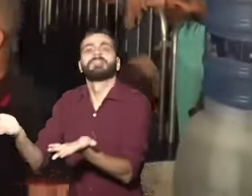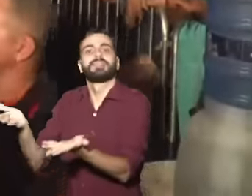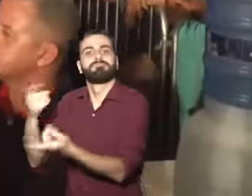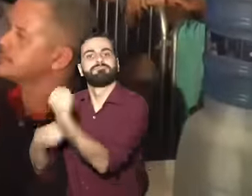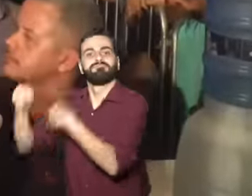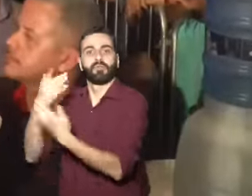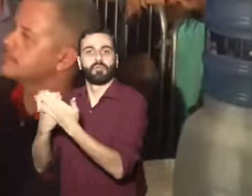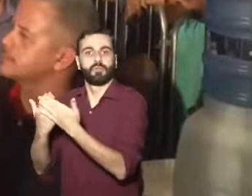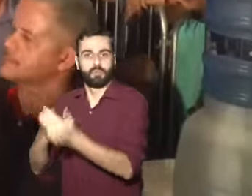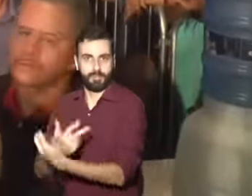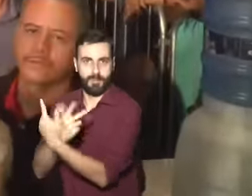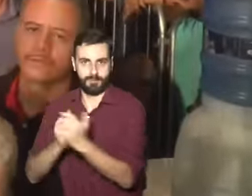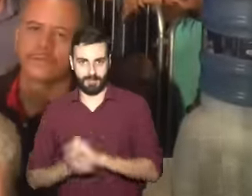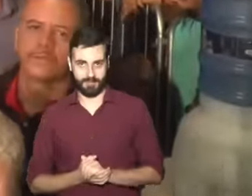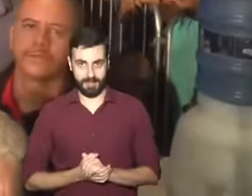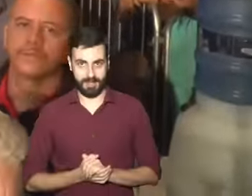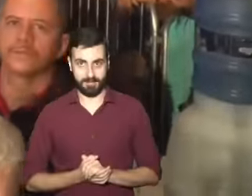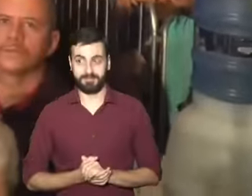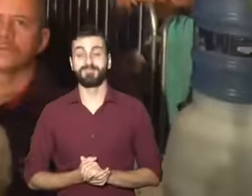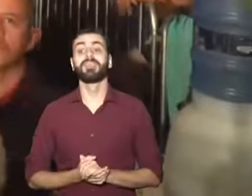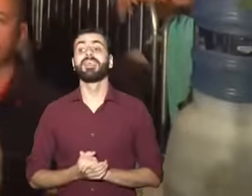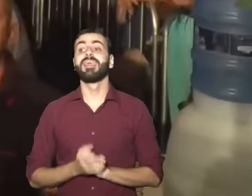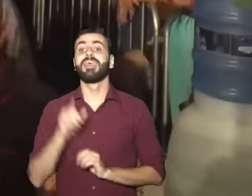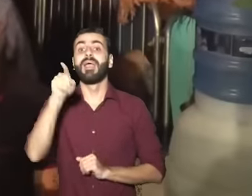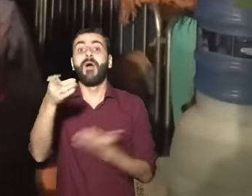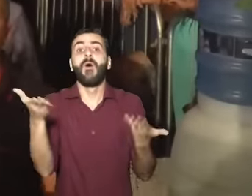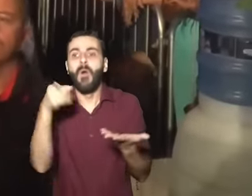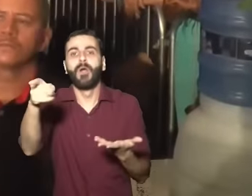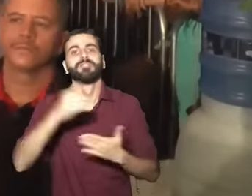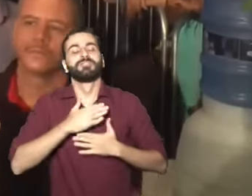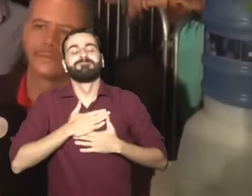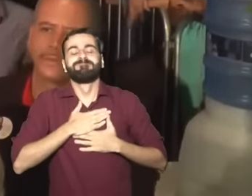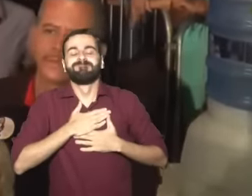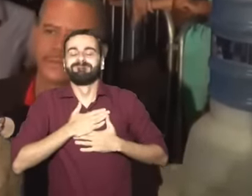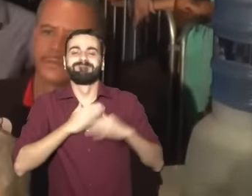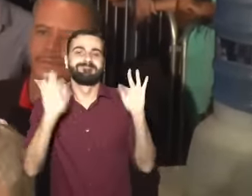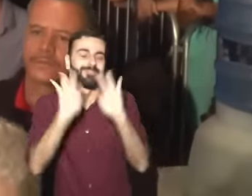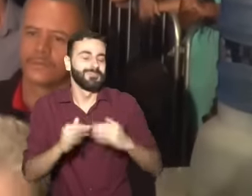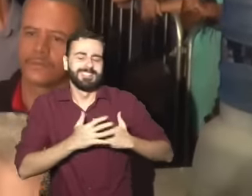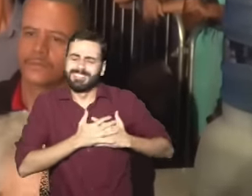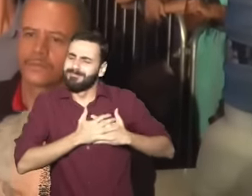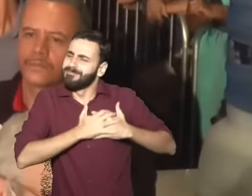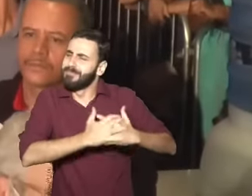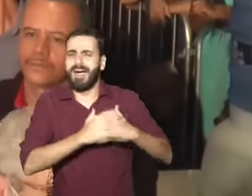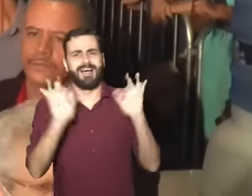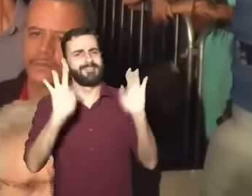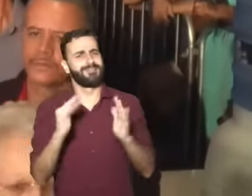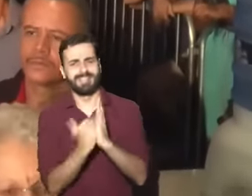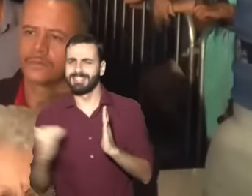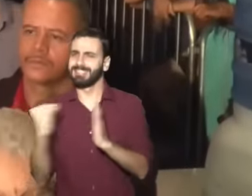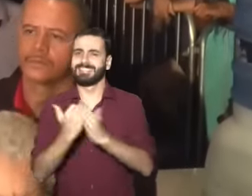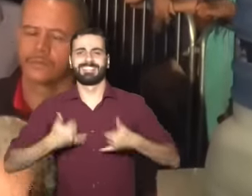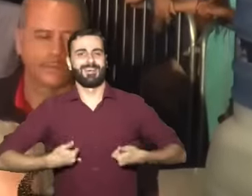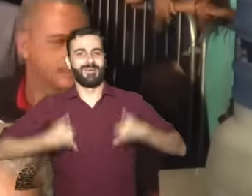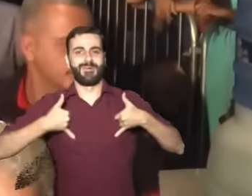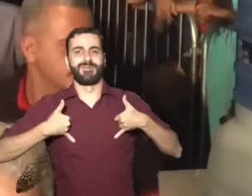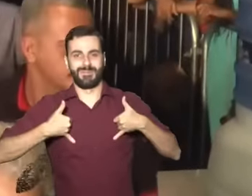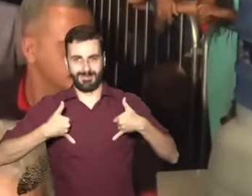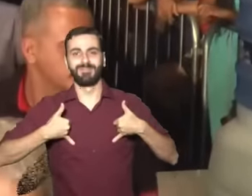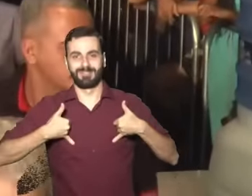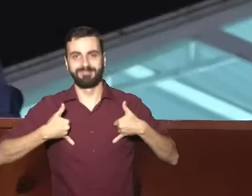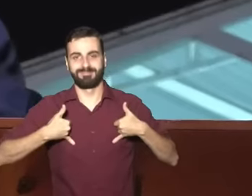UFV. Para essa pessoa que hoje está com o coração transbordando de orgulho e muita